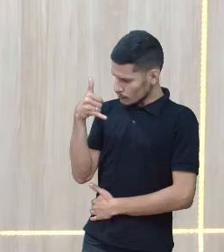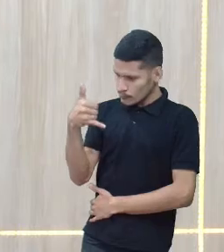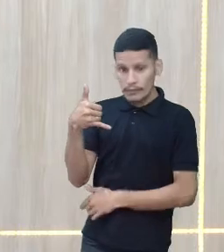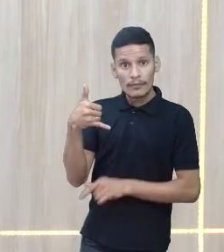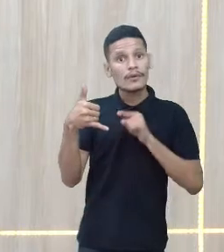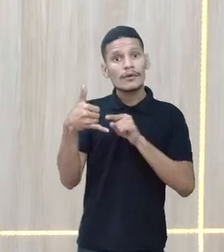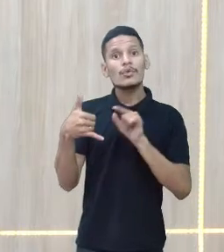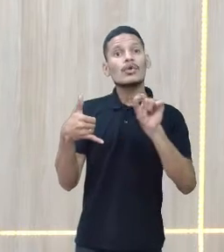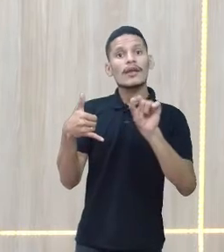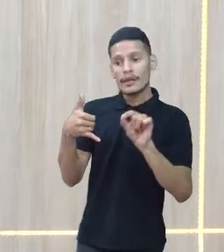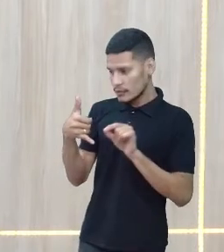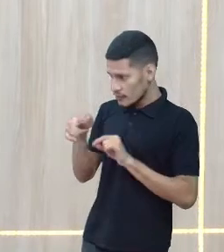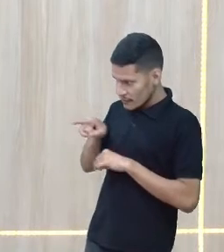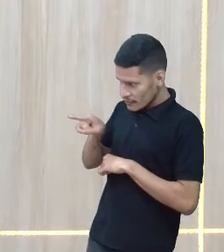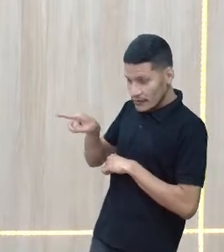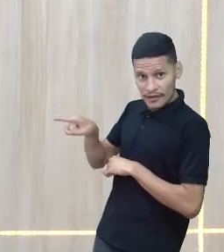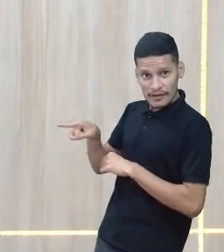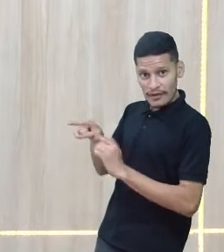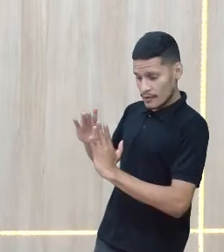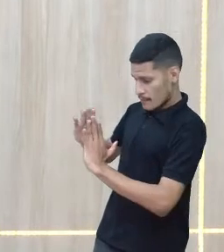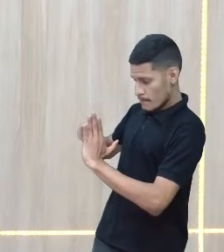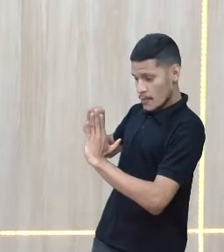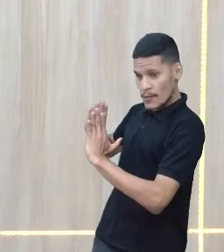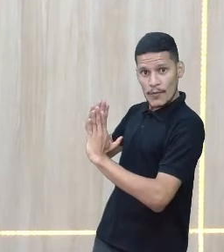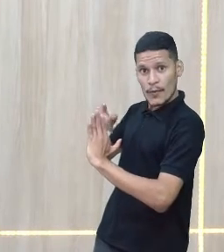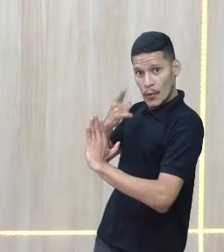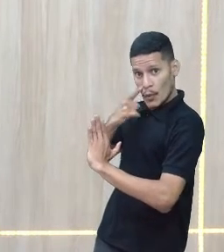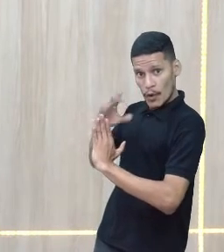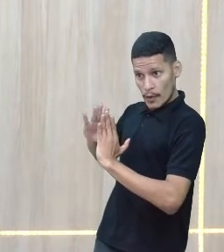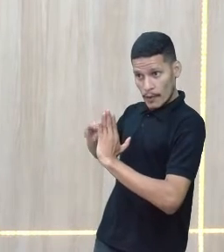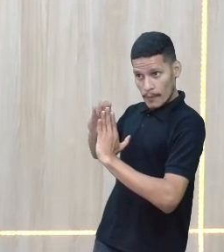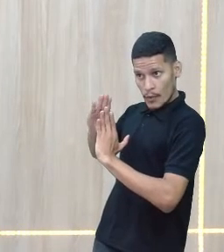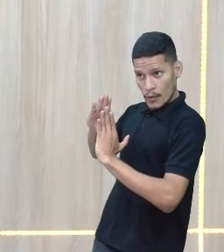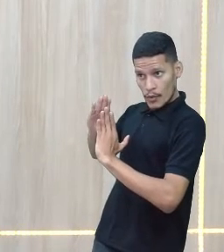lá, pega, direciona lá, ó.